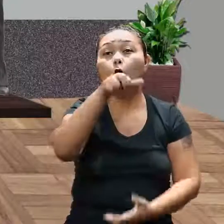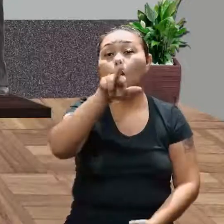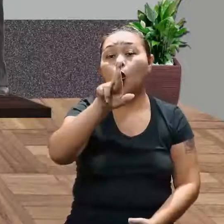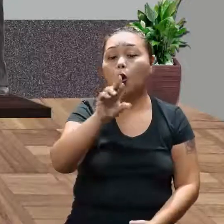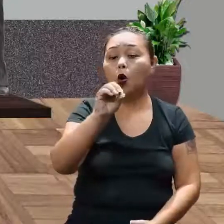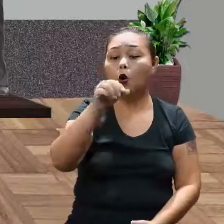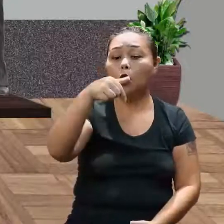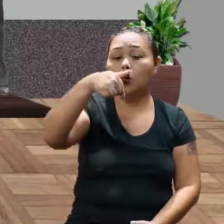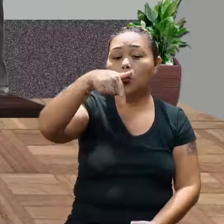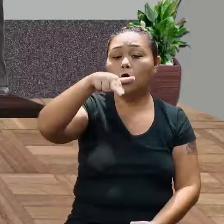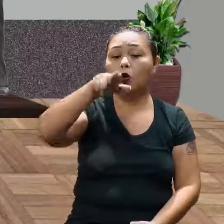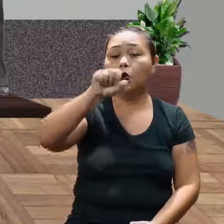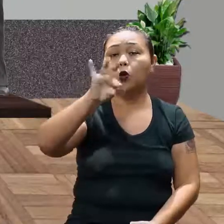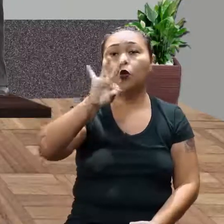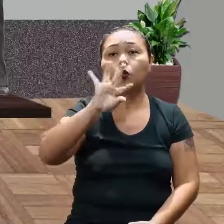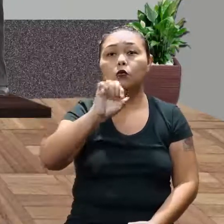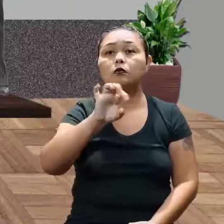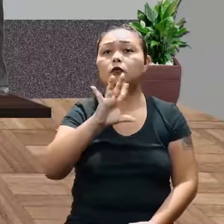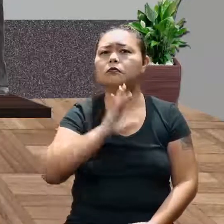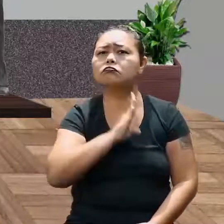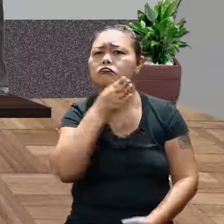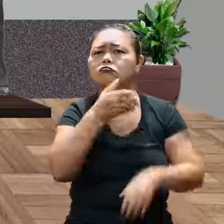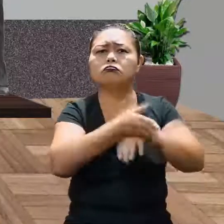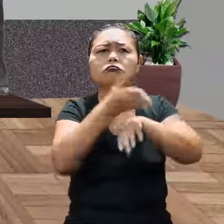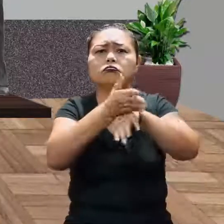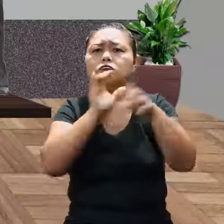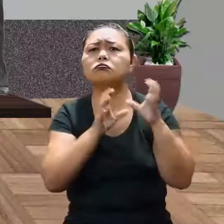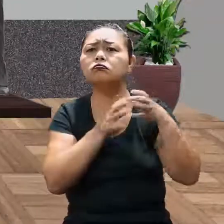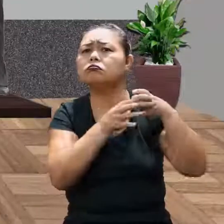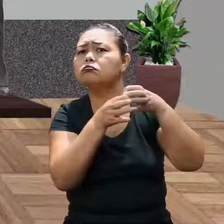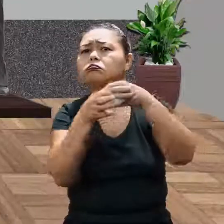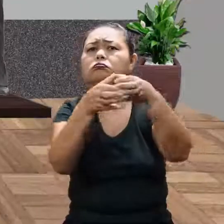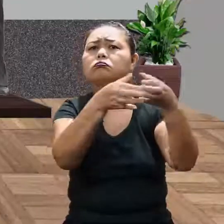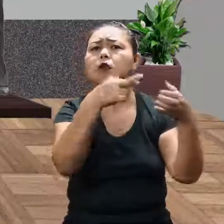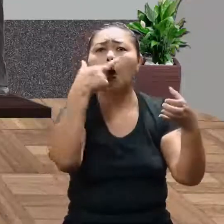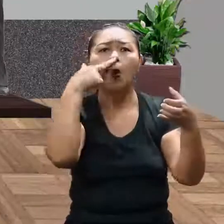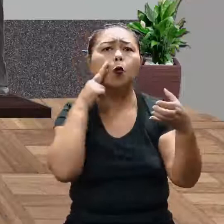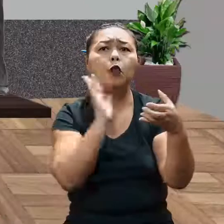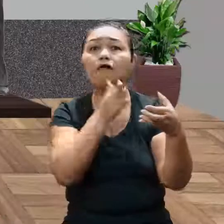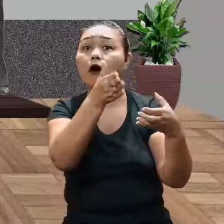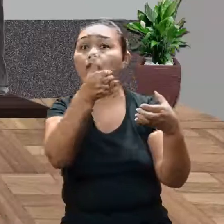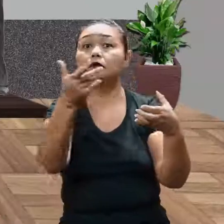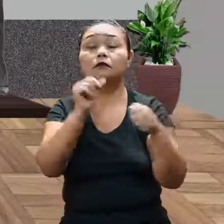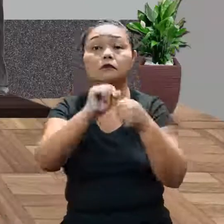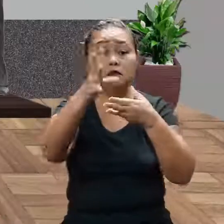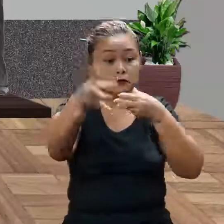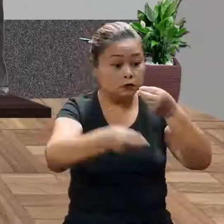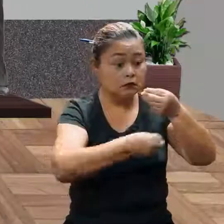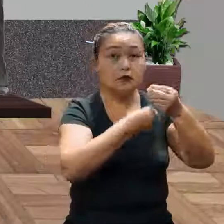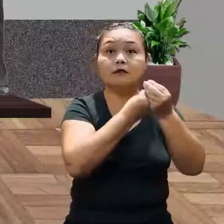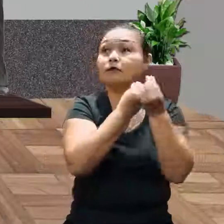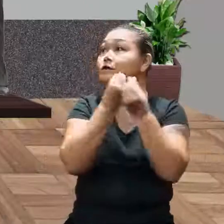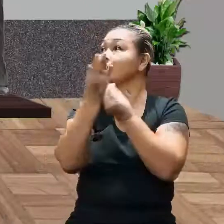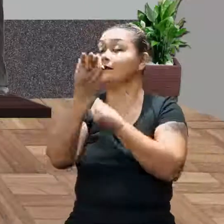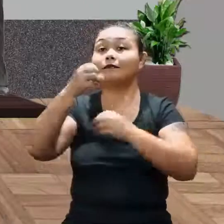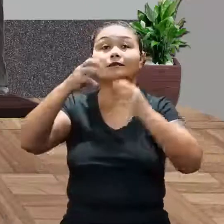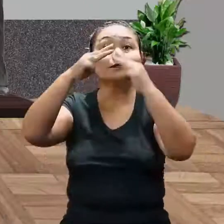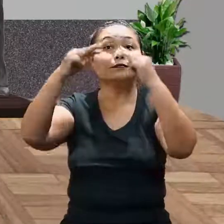Pinto dentro dessas expedições que ele vai participar da Comissão Rondon. E a Comissão Rondon alimentou muito o Museu